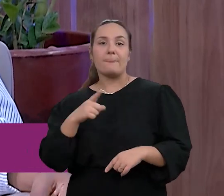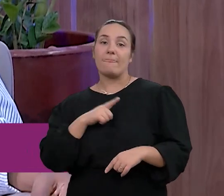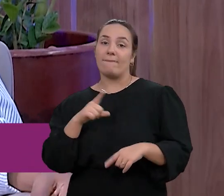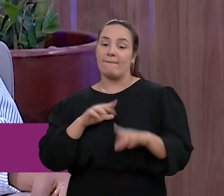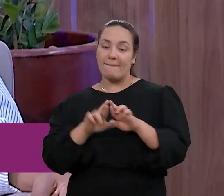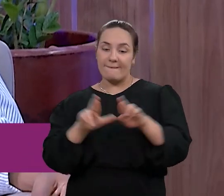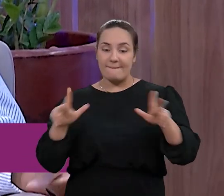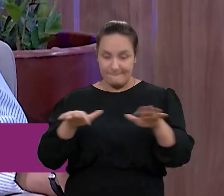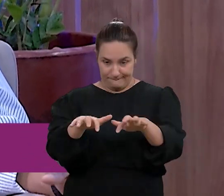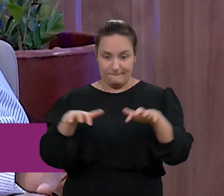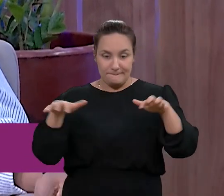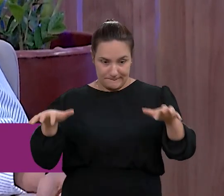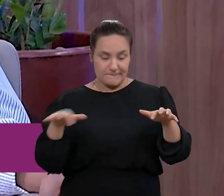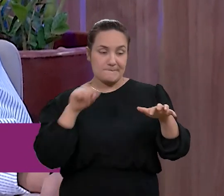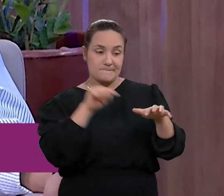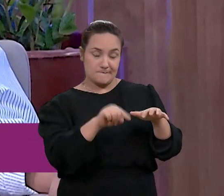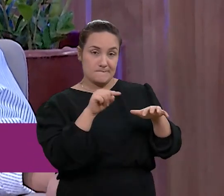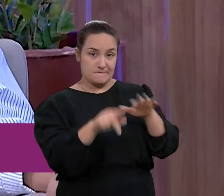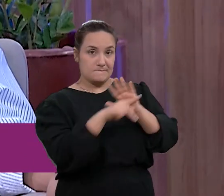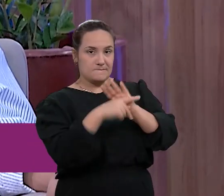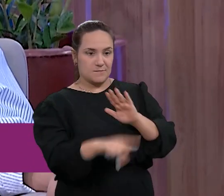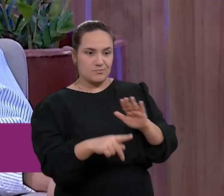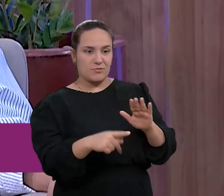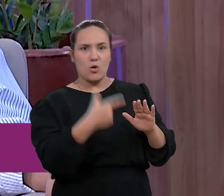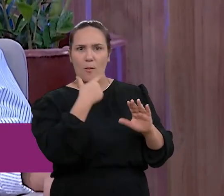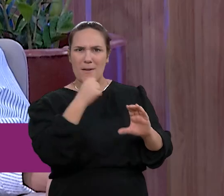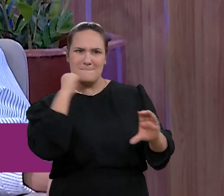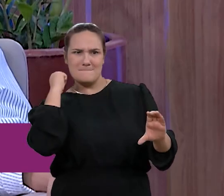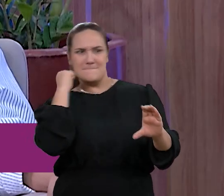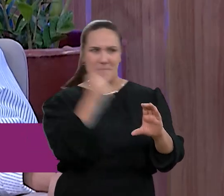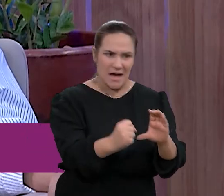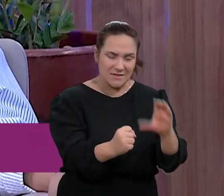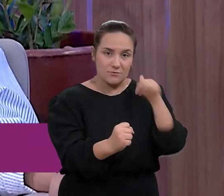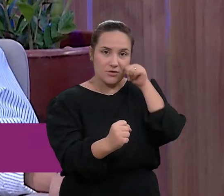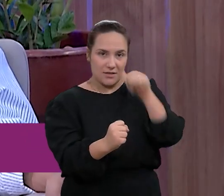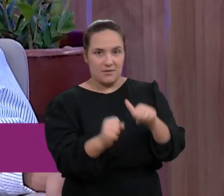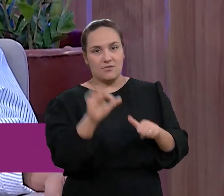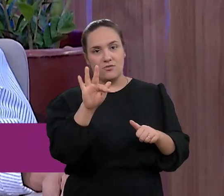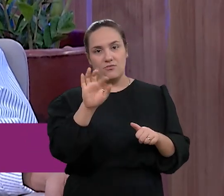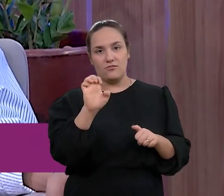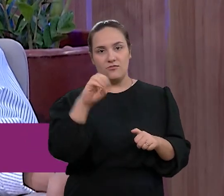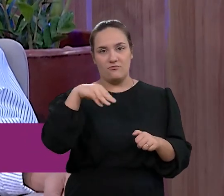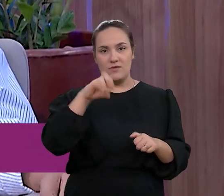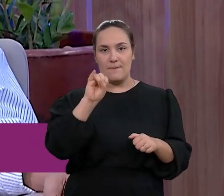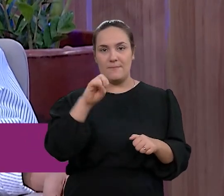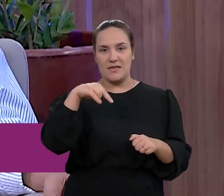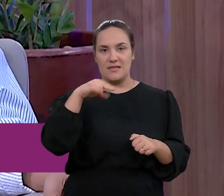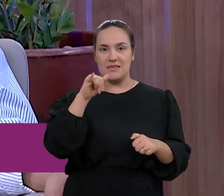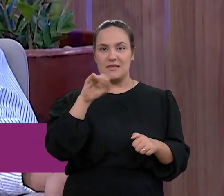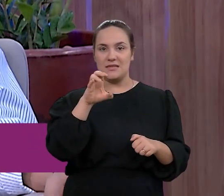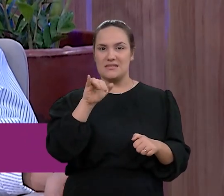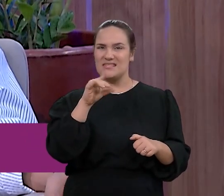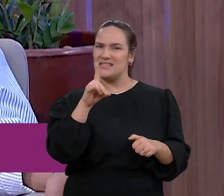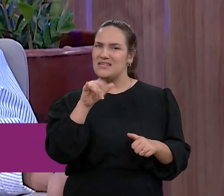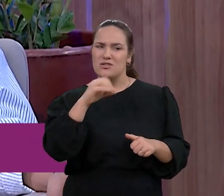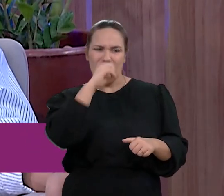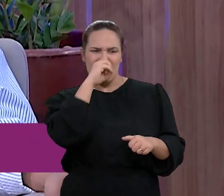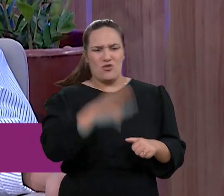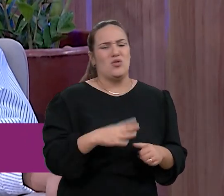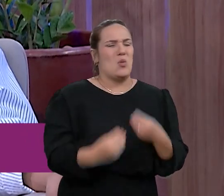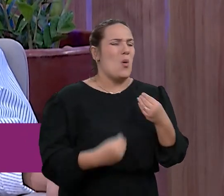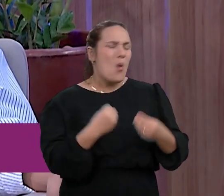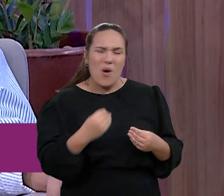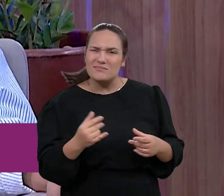aí diferentes situações Então essa do feminicídio que nos assusta e nos comve pela violência pela cudade né pela